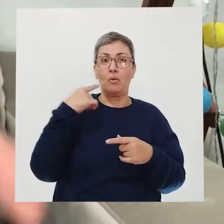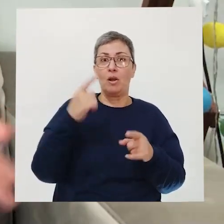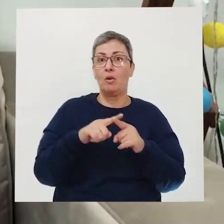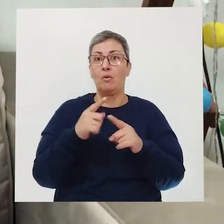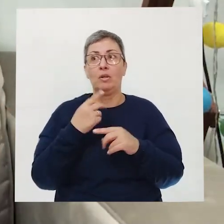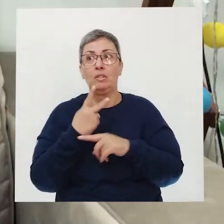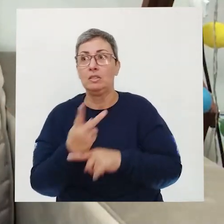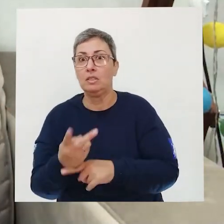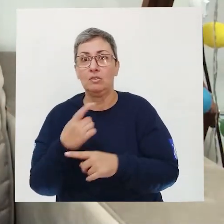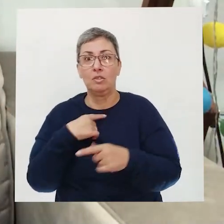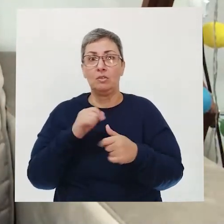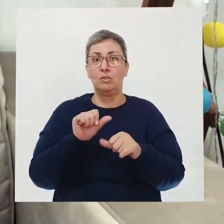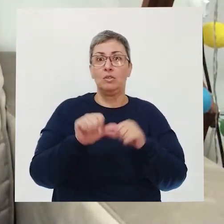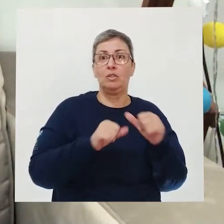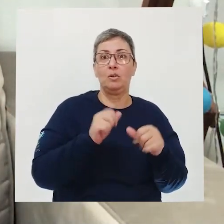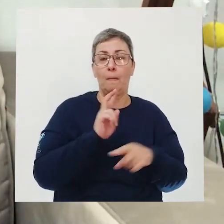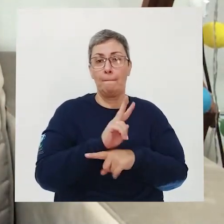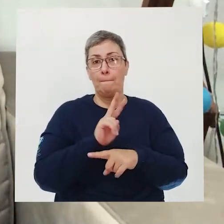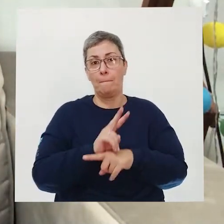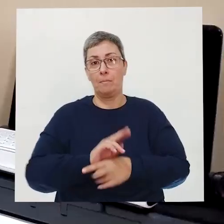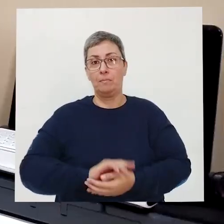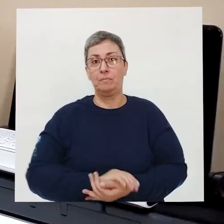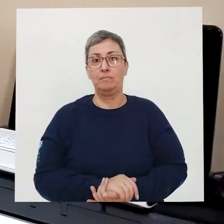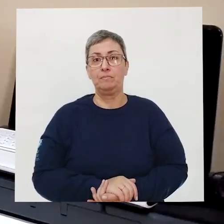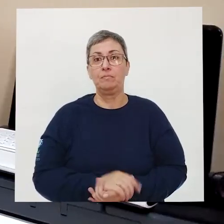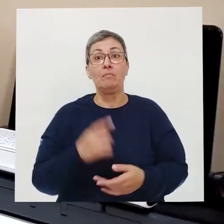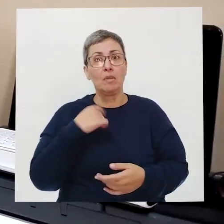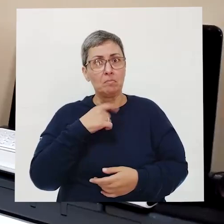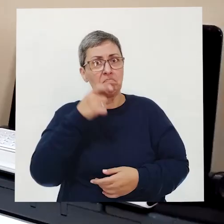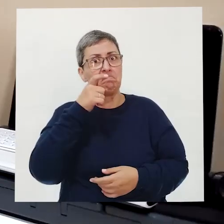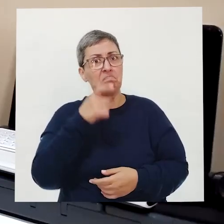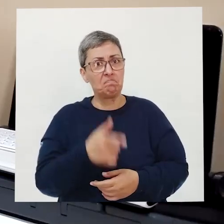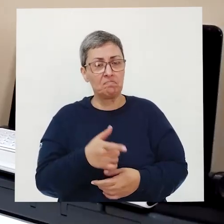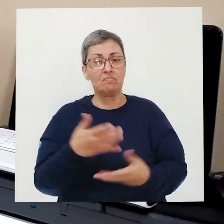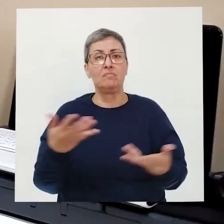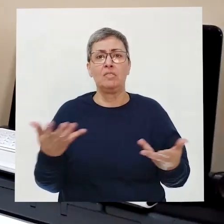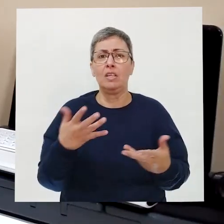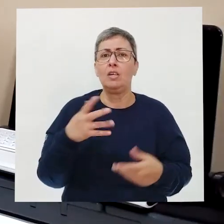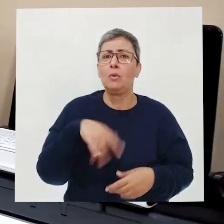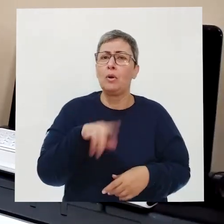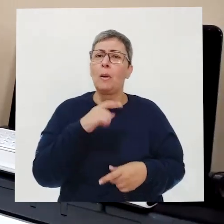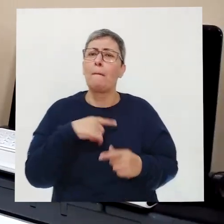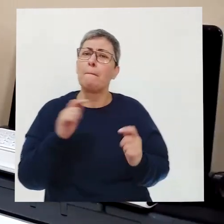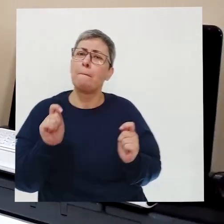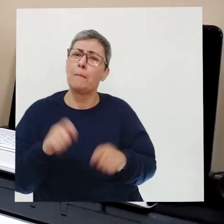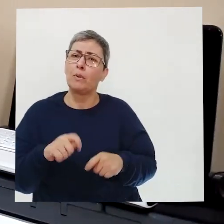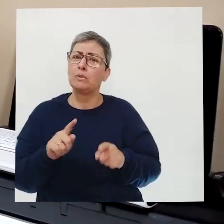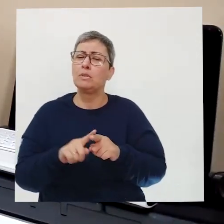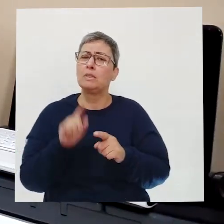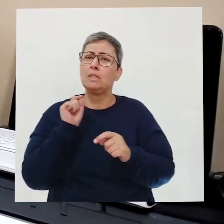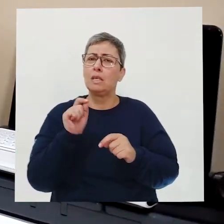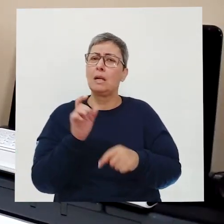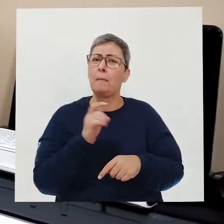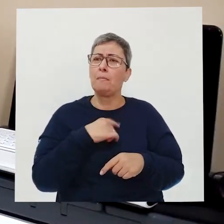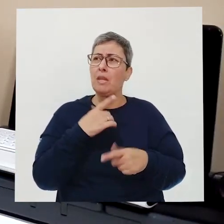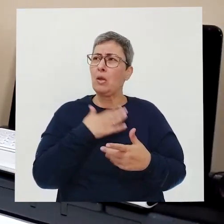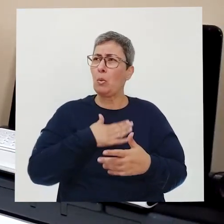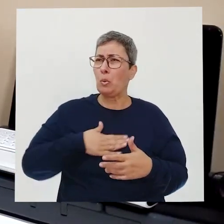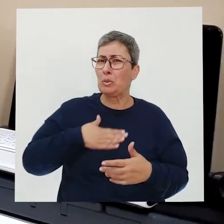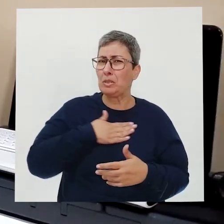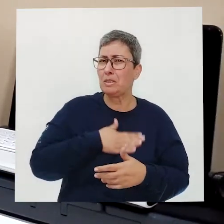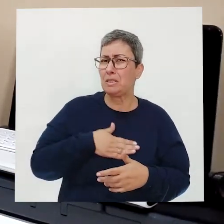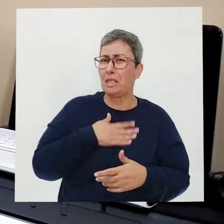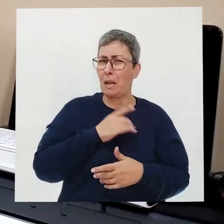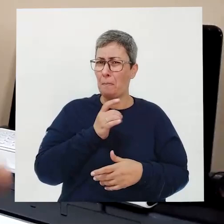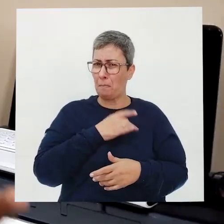é buscar uma alternativa de proteção. Interessante, né? Será que é possível sentir